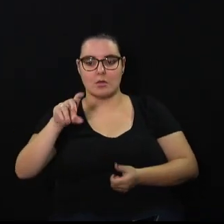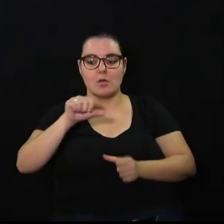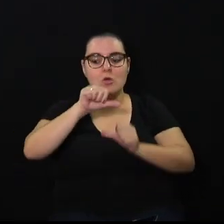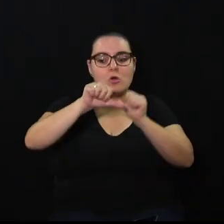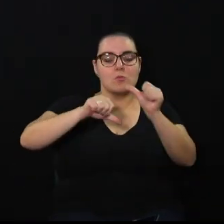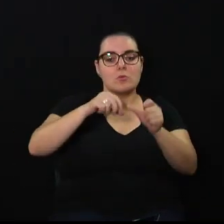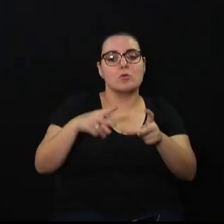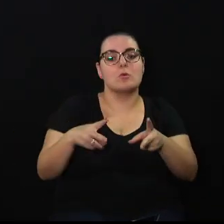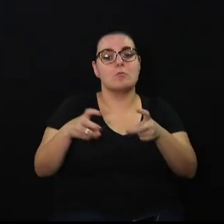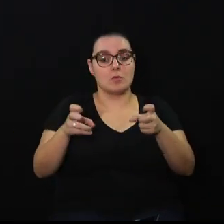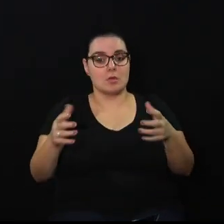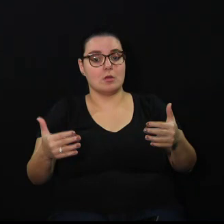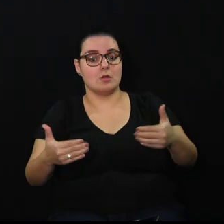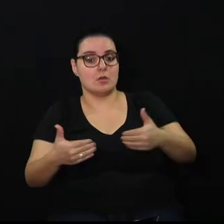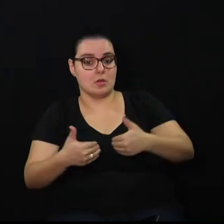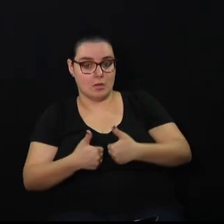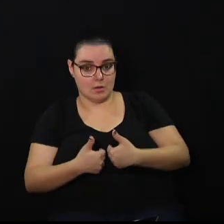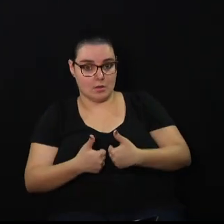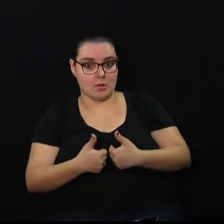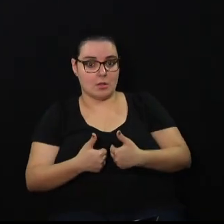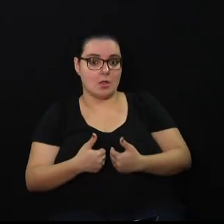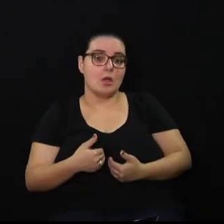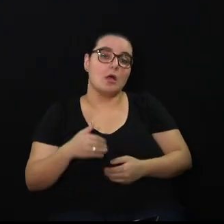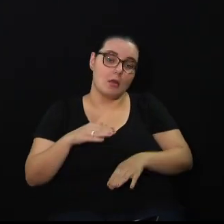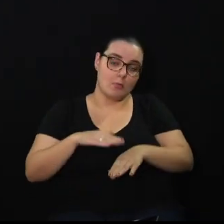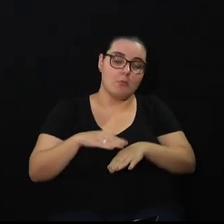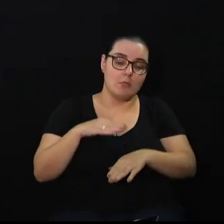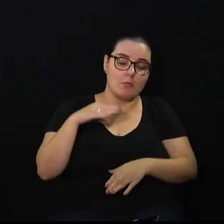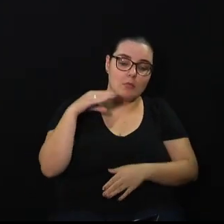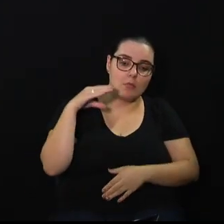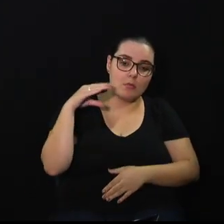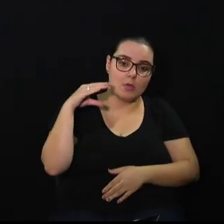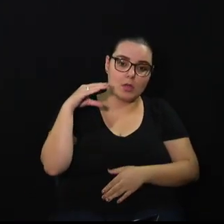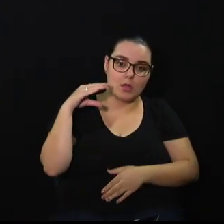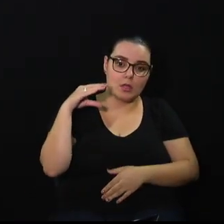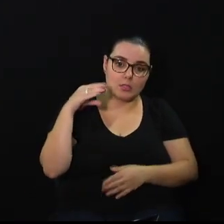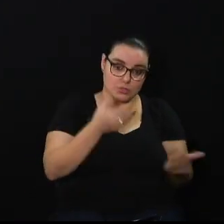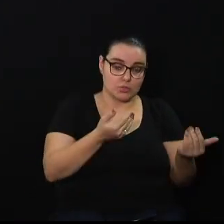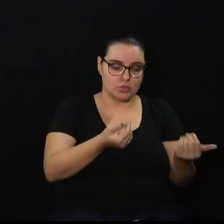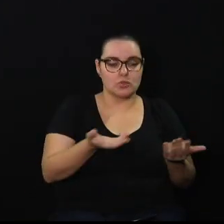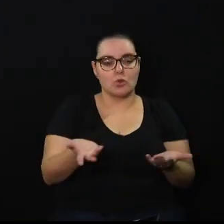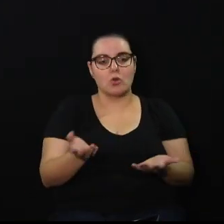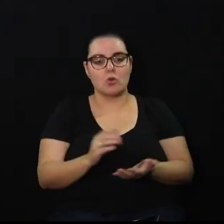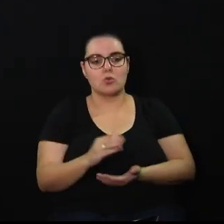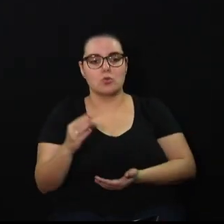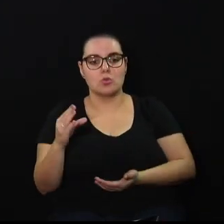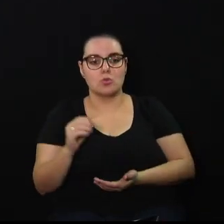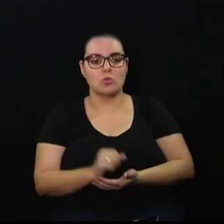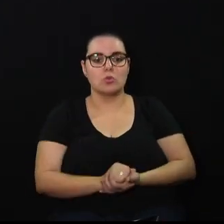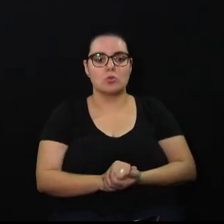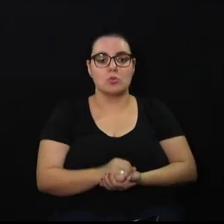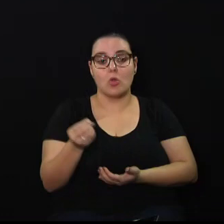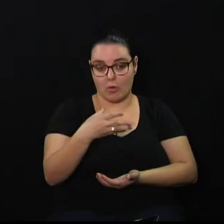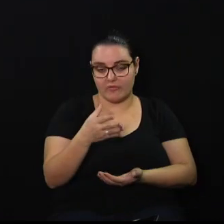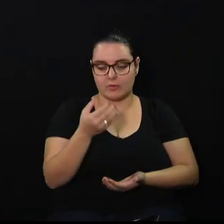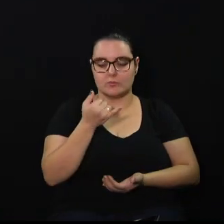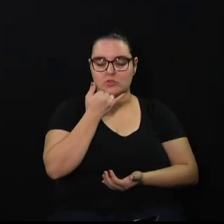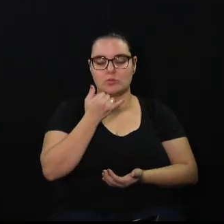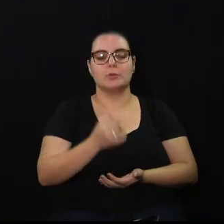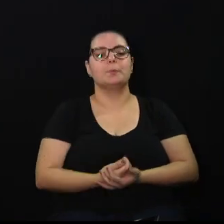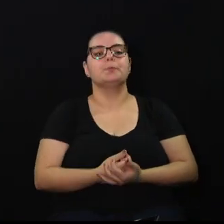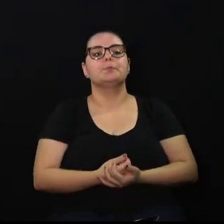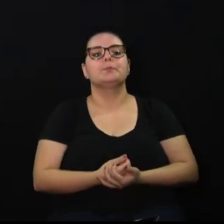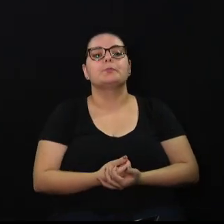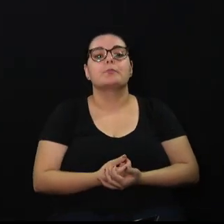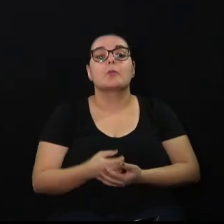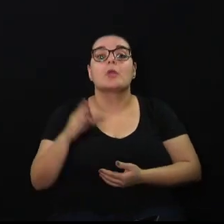sobre o autismo é uma classificação mais recente ela vem de 2013 mas mais recentemente que nós no brasil começamos